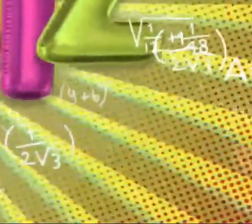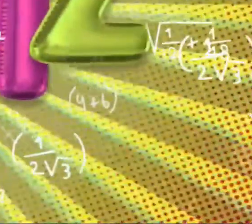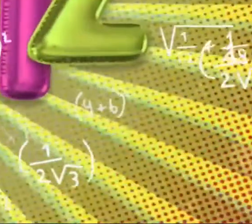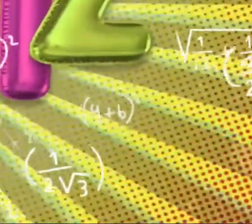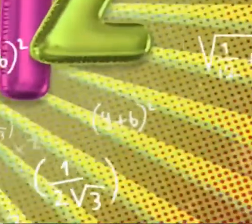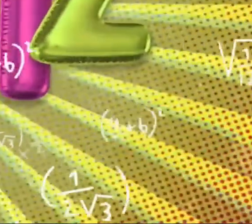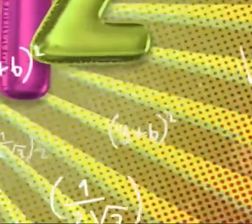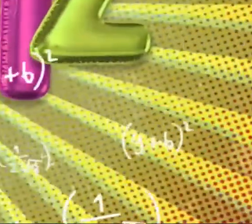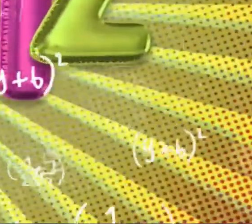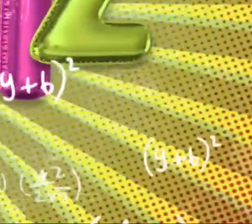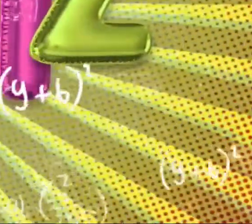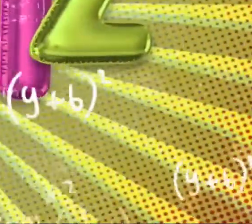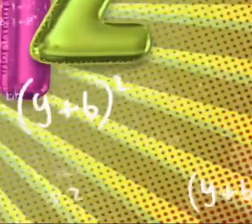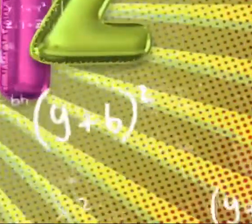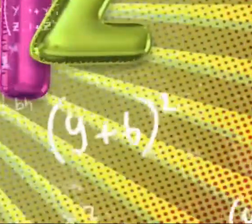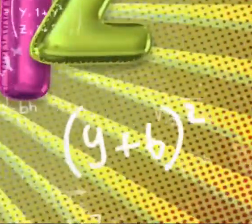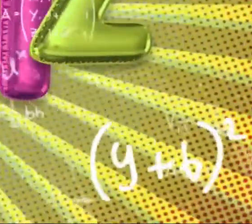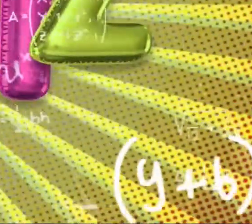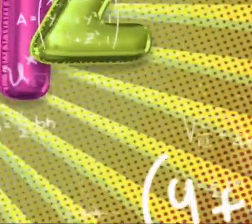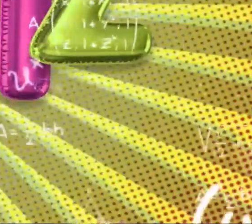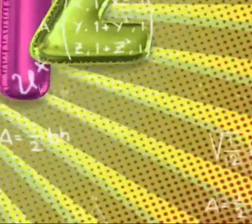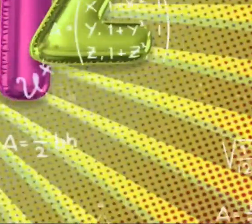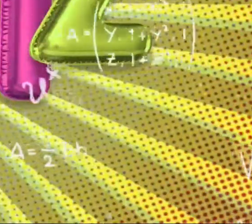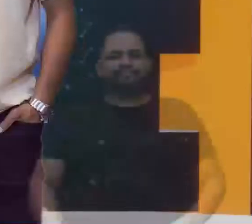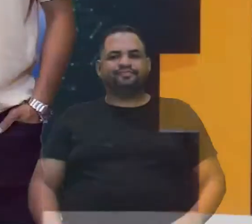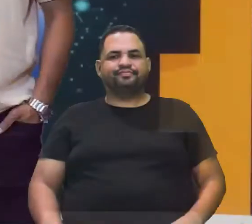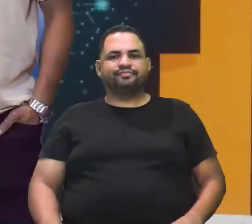A hora do quiz!